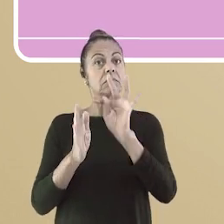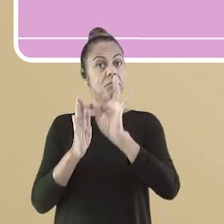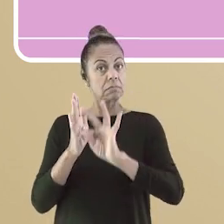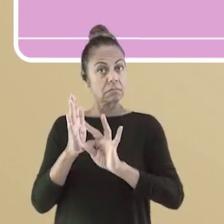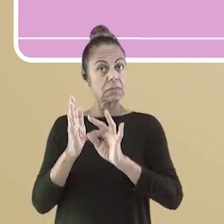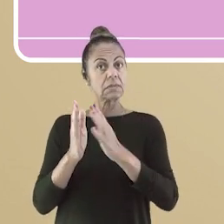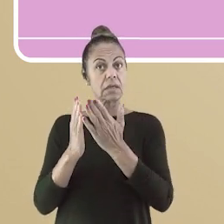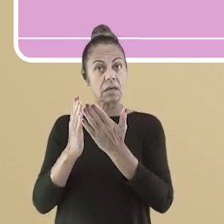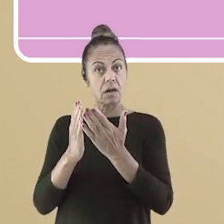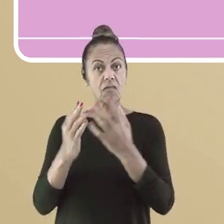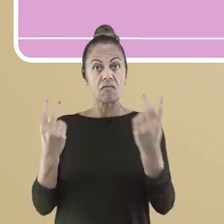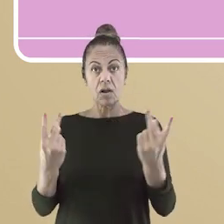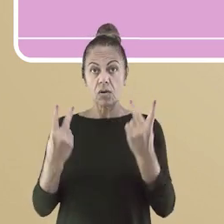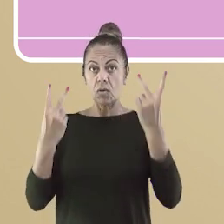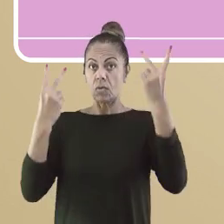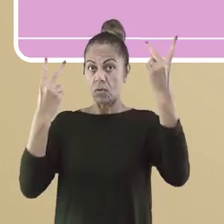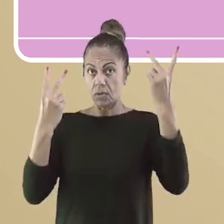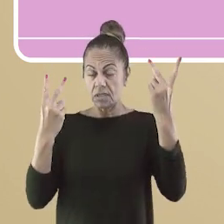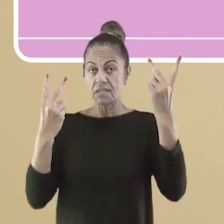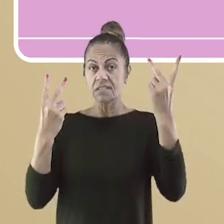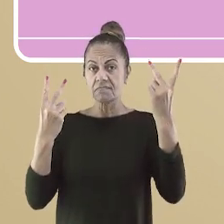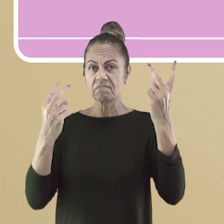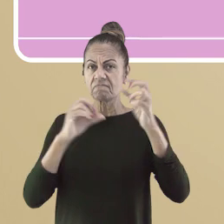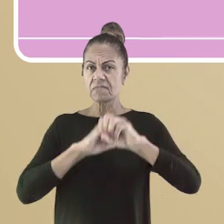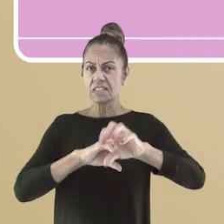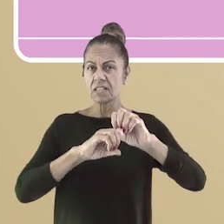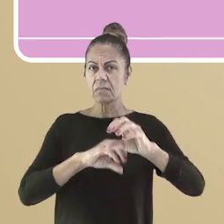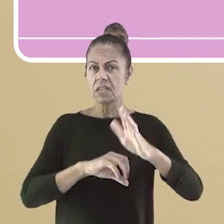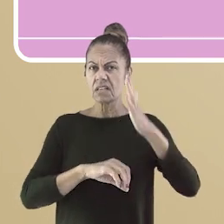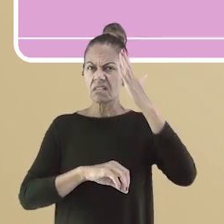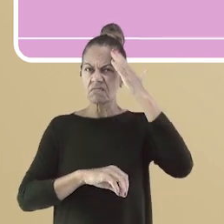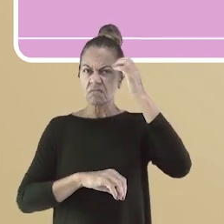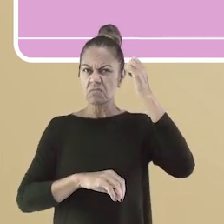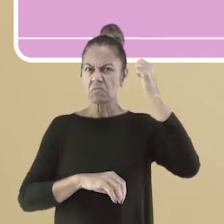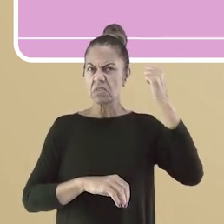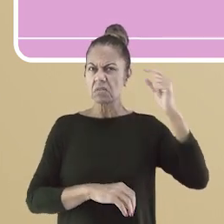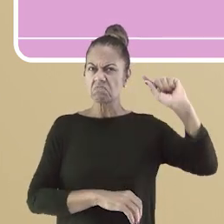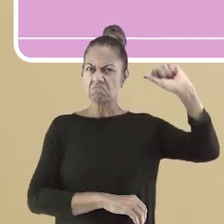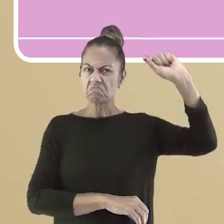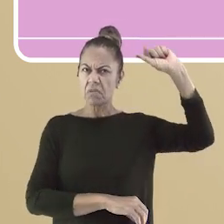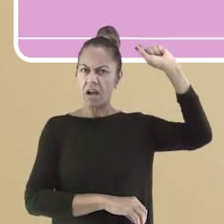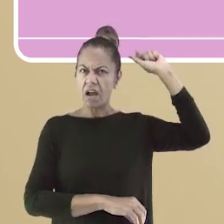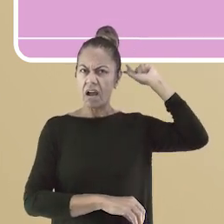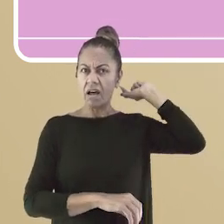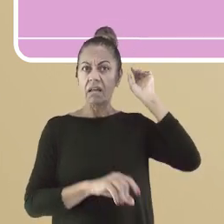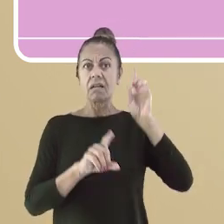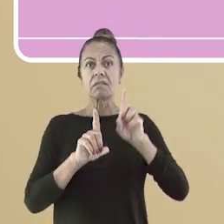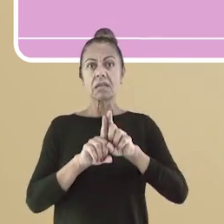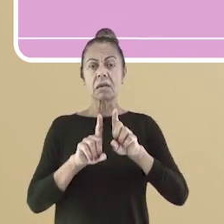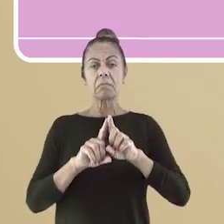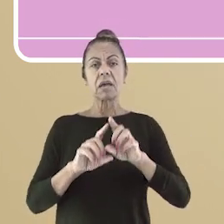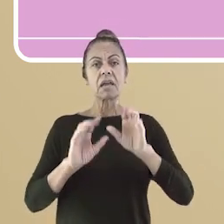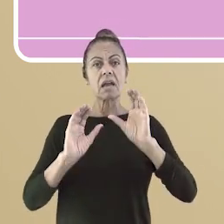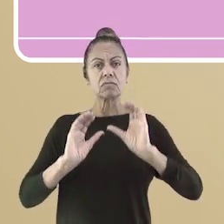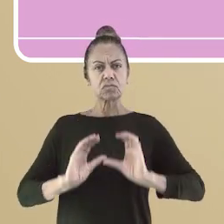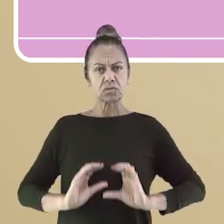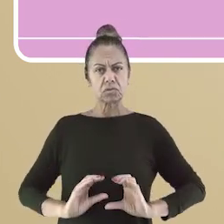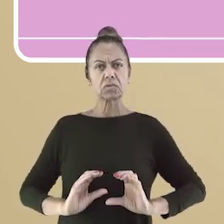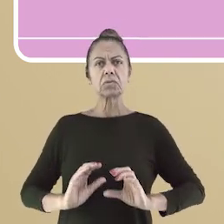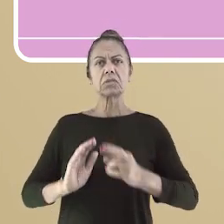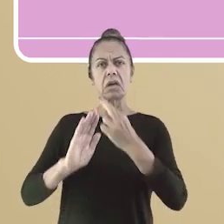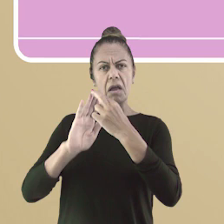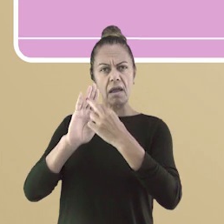comunicam valores, ideais, ensinamentos, sabedoria milenar e preceitos que auxiliam as